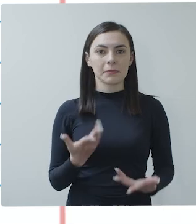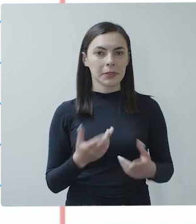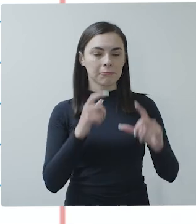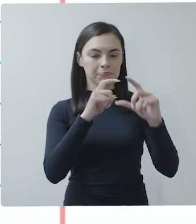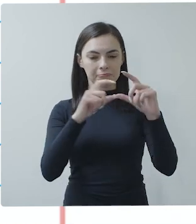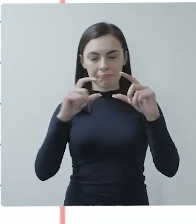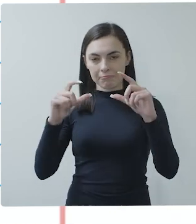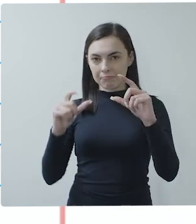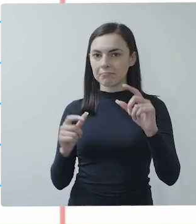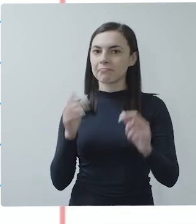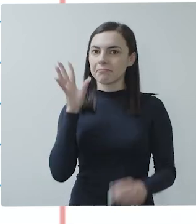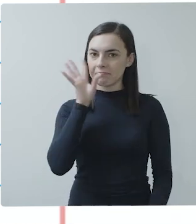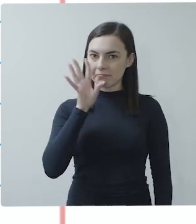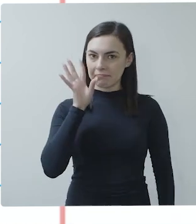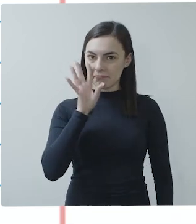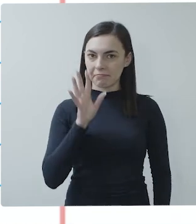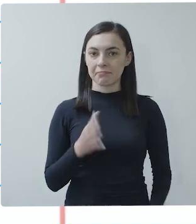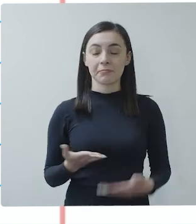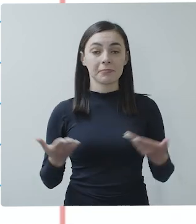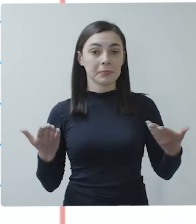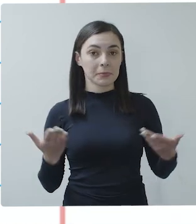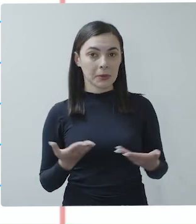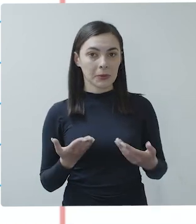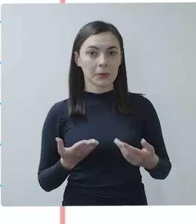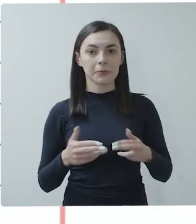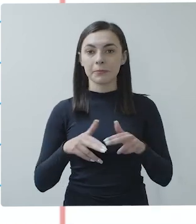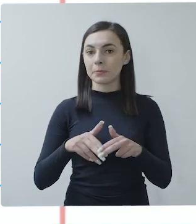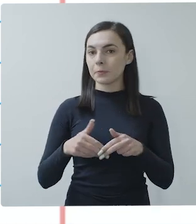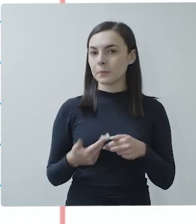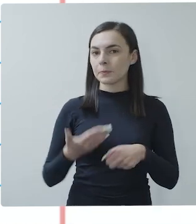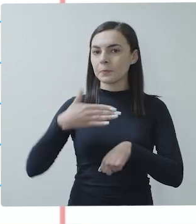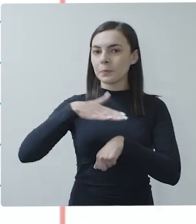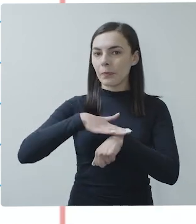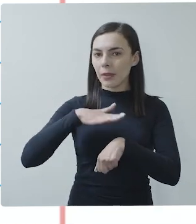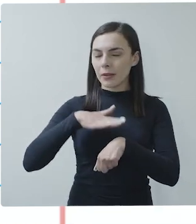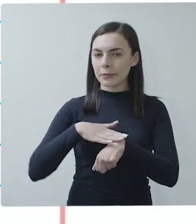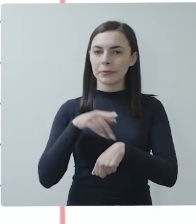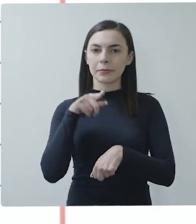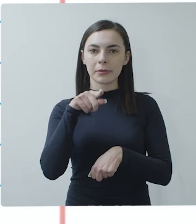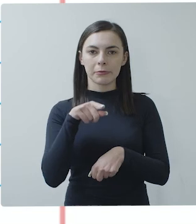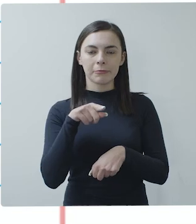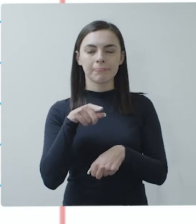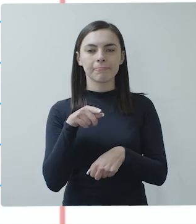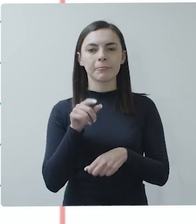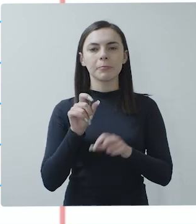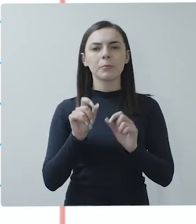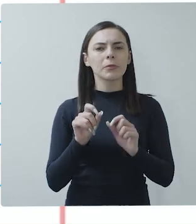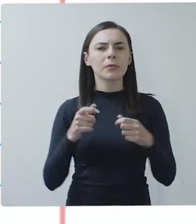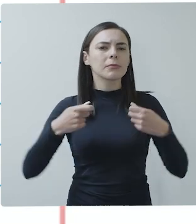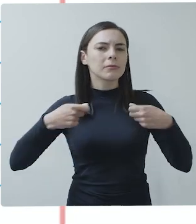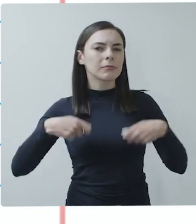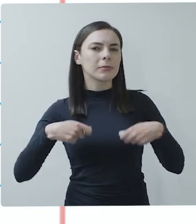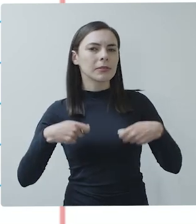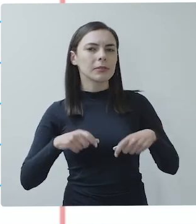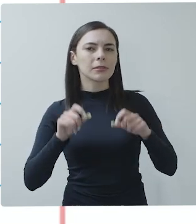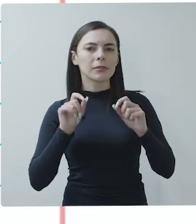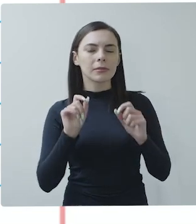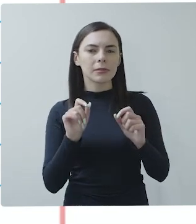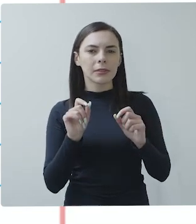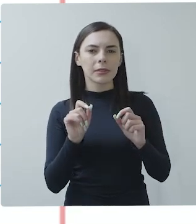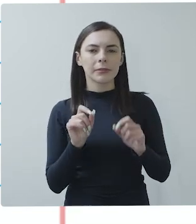legal, tá bom? Então, para isso, eu vou dar um tempinho para vocês, porque vocês precisam